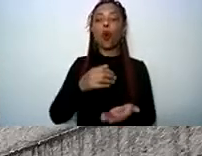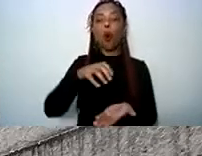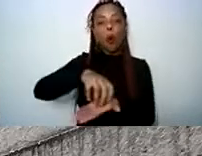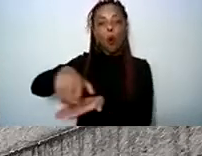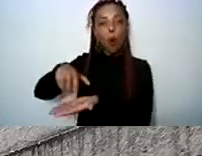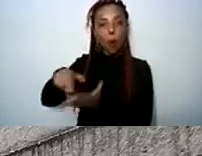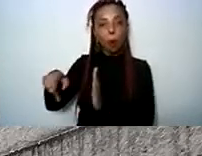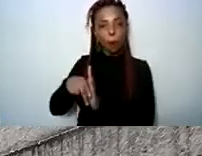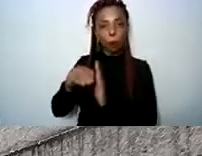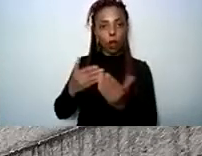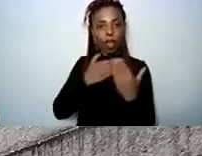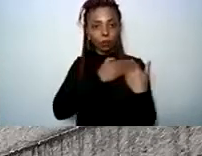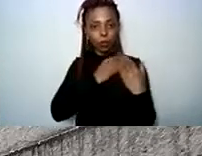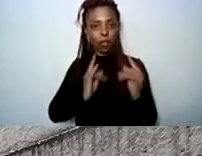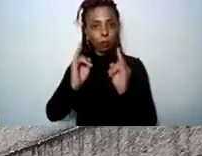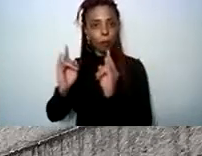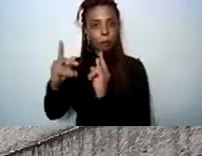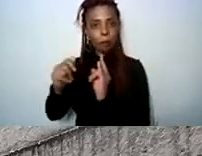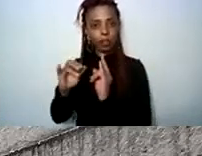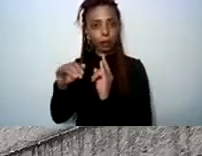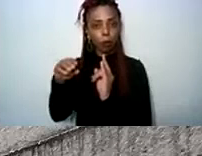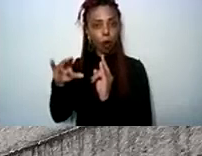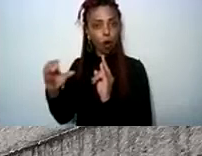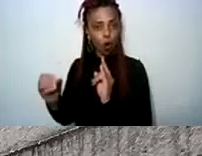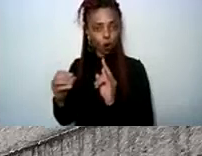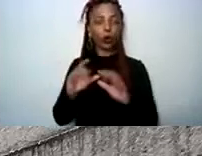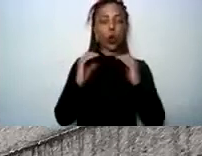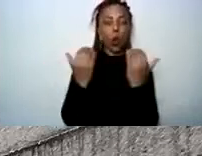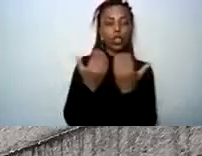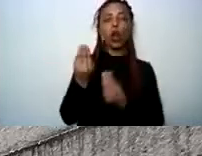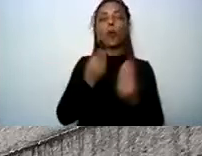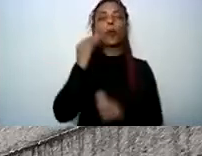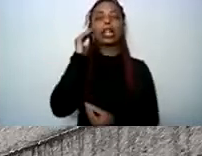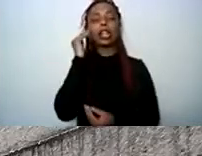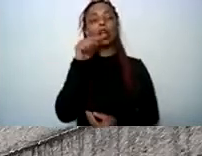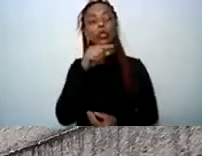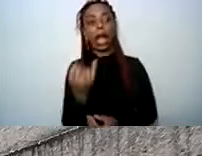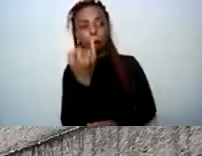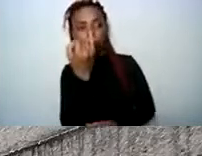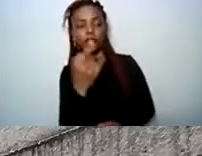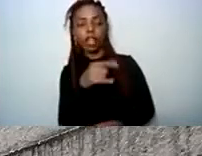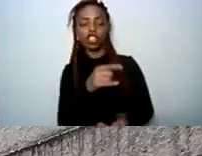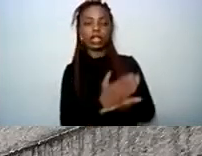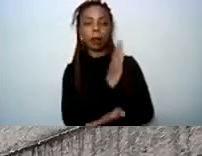verdade, como os órgãos e os conselhos entenderam a relevância desse bem.